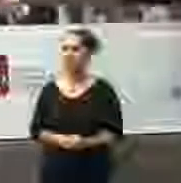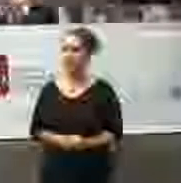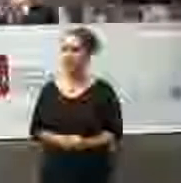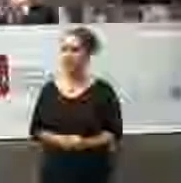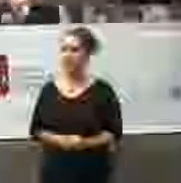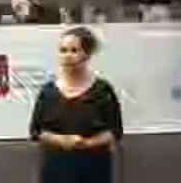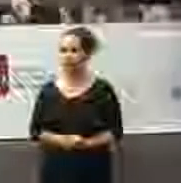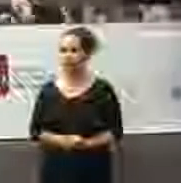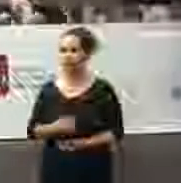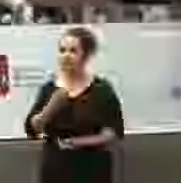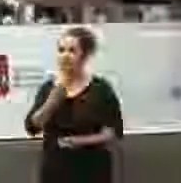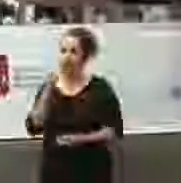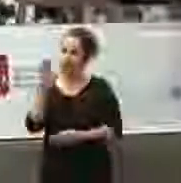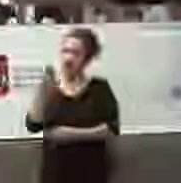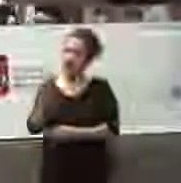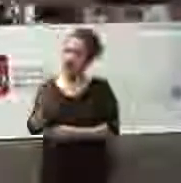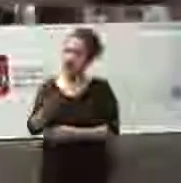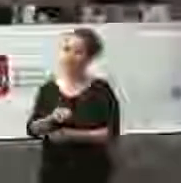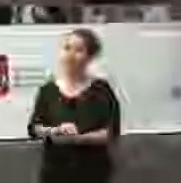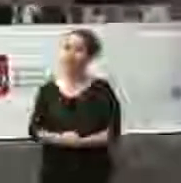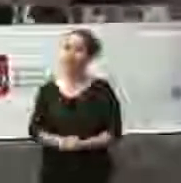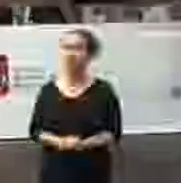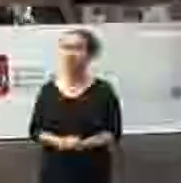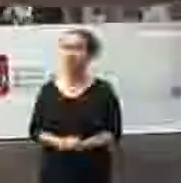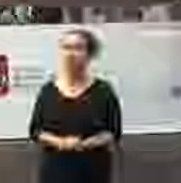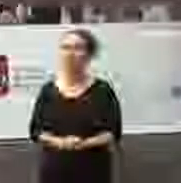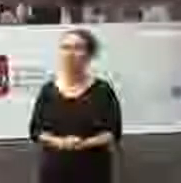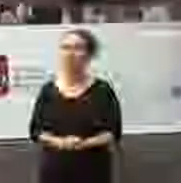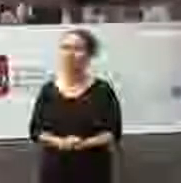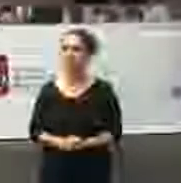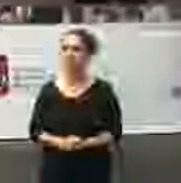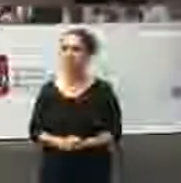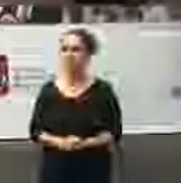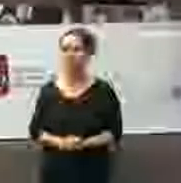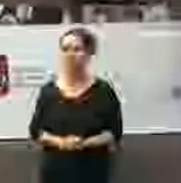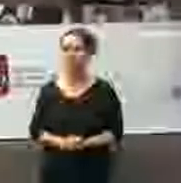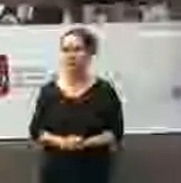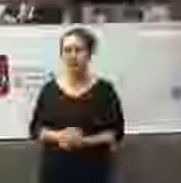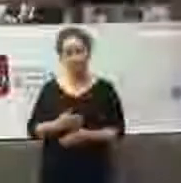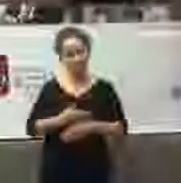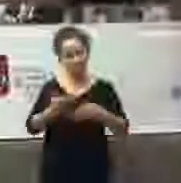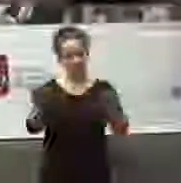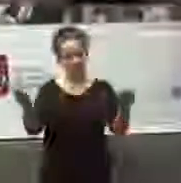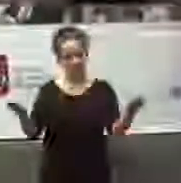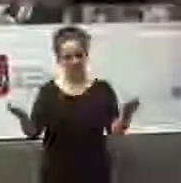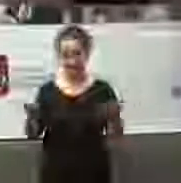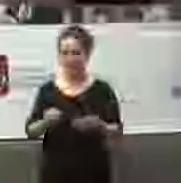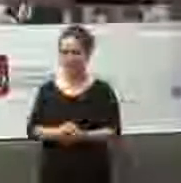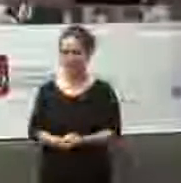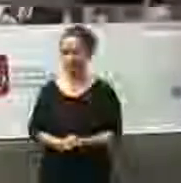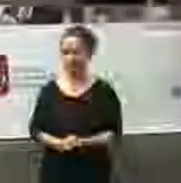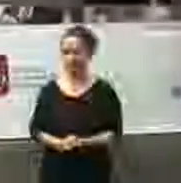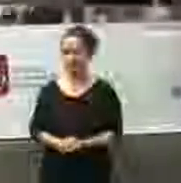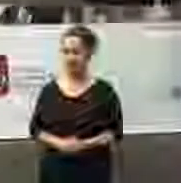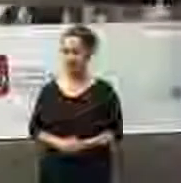boa tarde há senhoras e senhores é